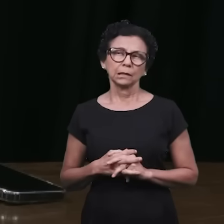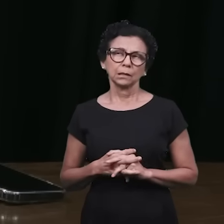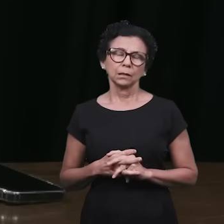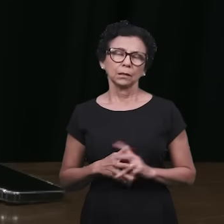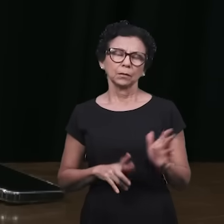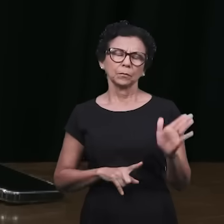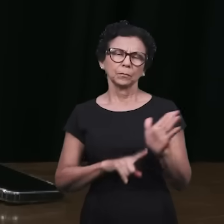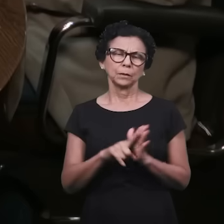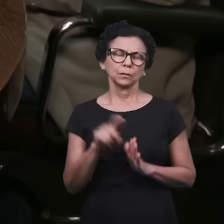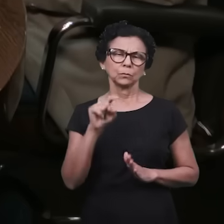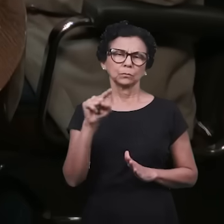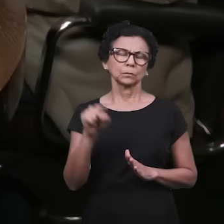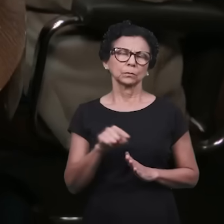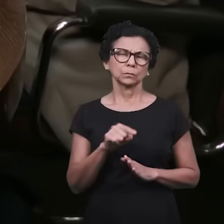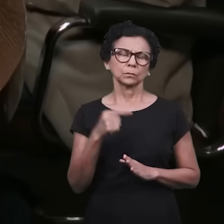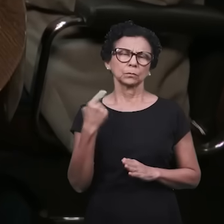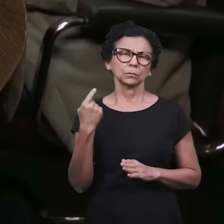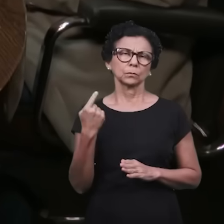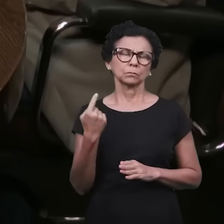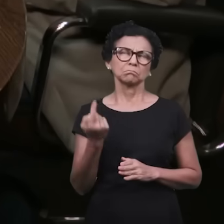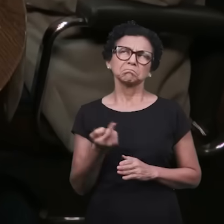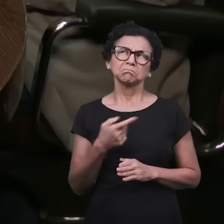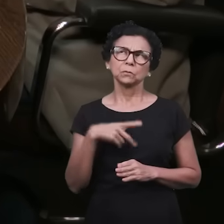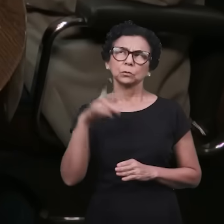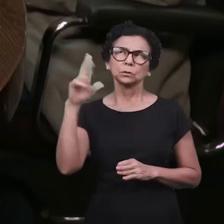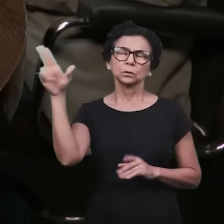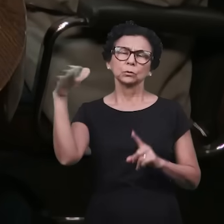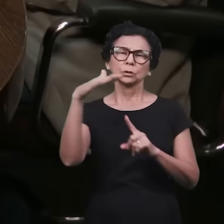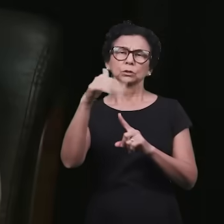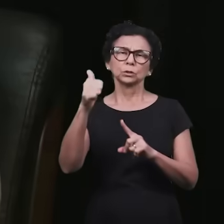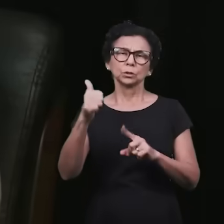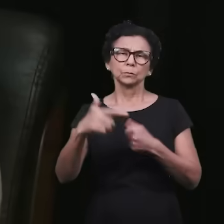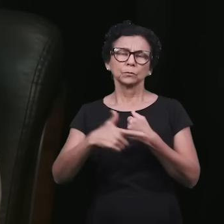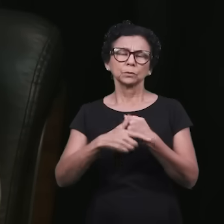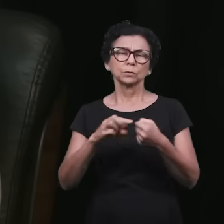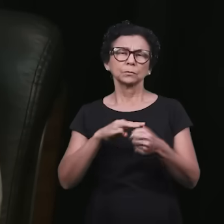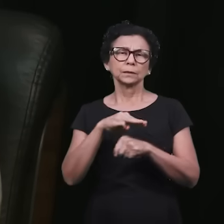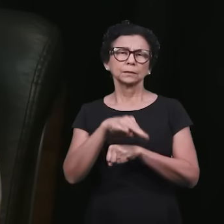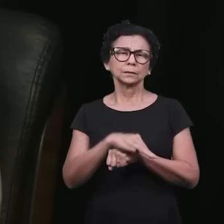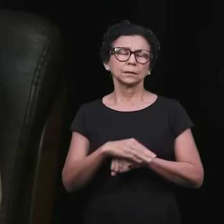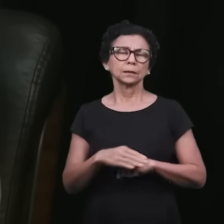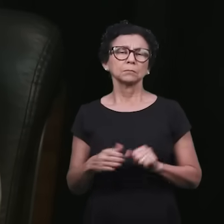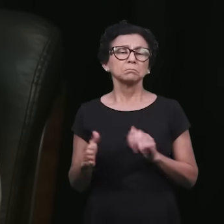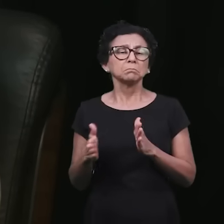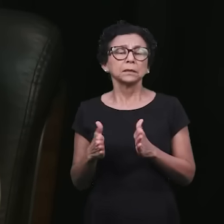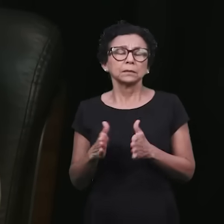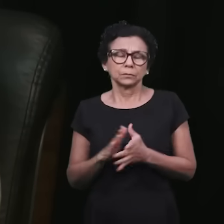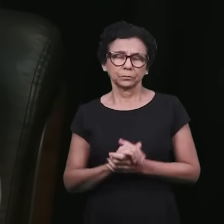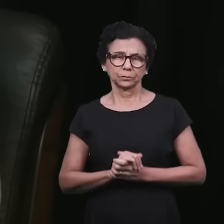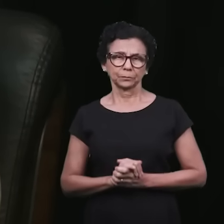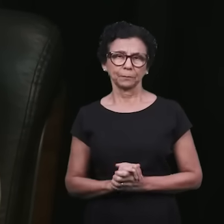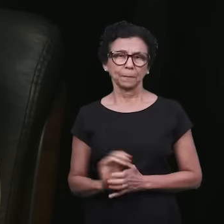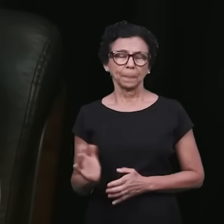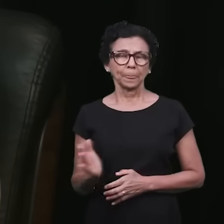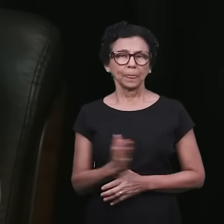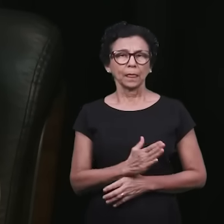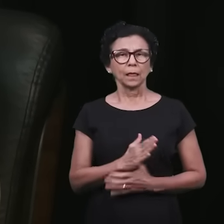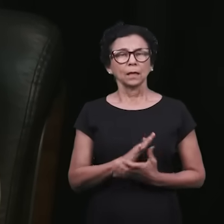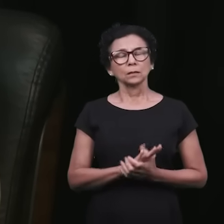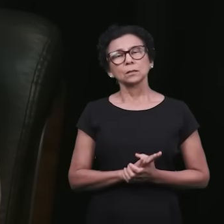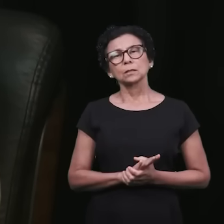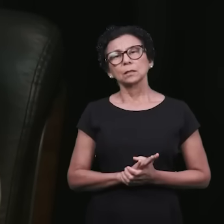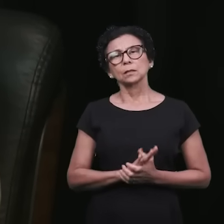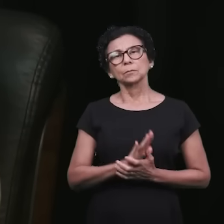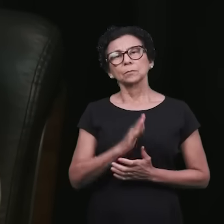para o ministério? O que nós aprendemos é que está na Bíblia, o pastor, assim como Davi, ele foi retirado de trás da